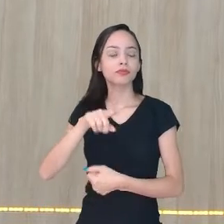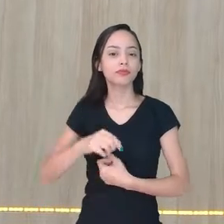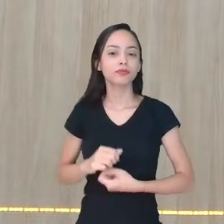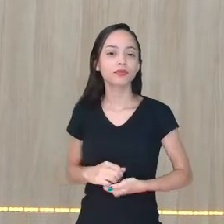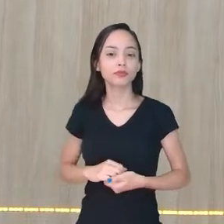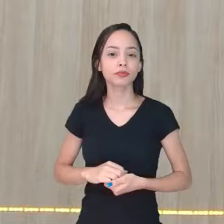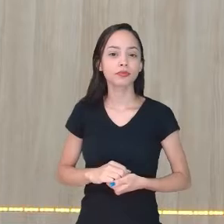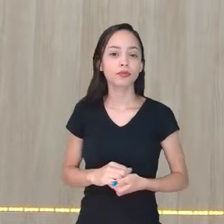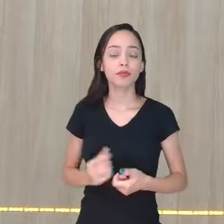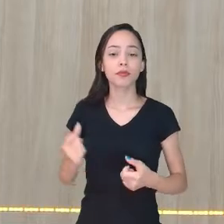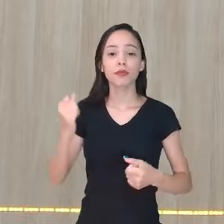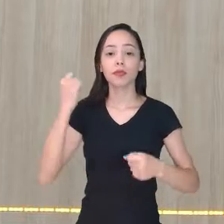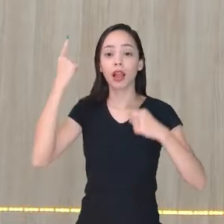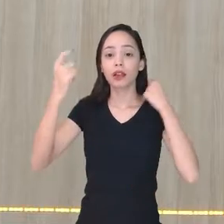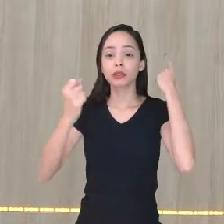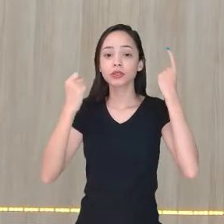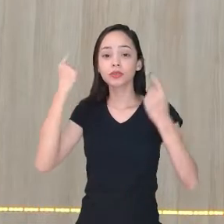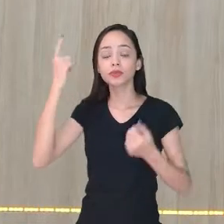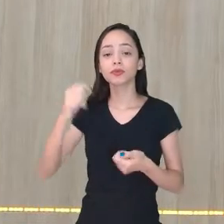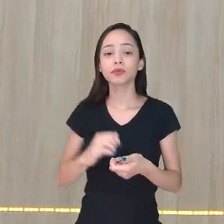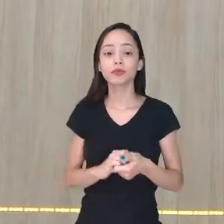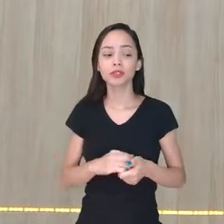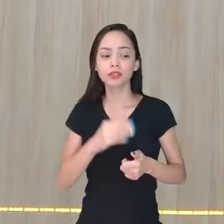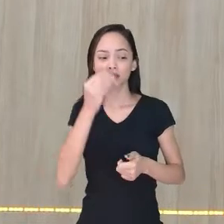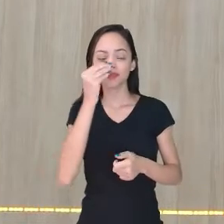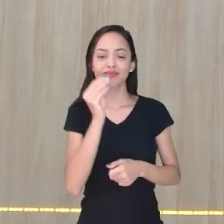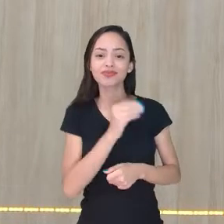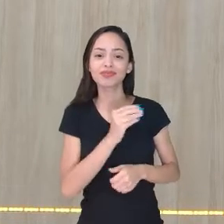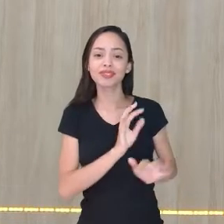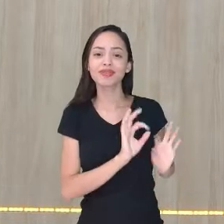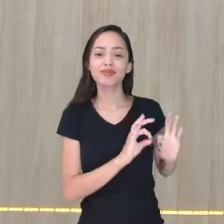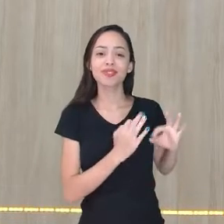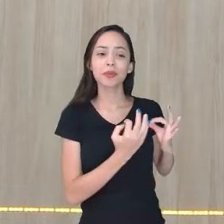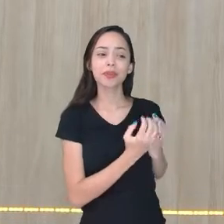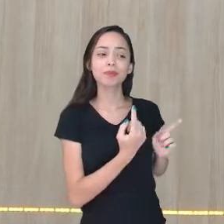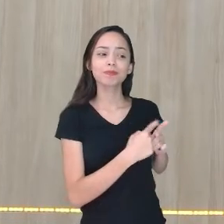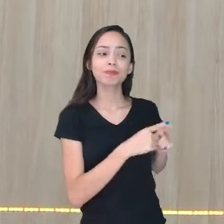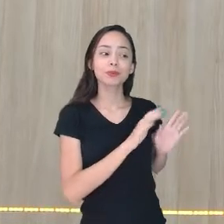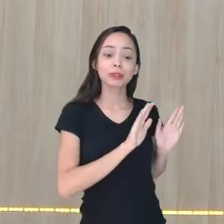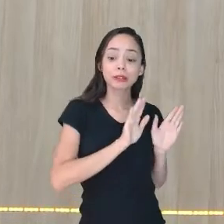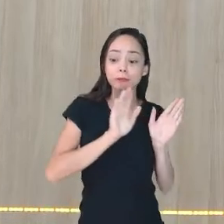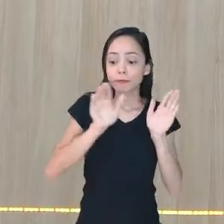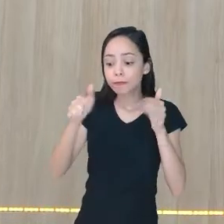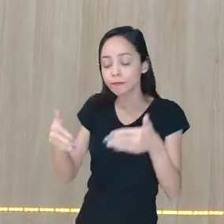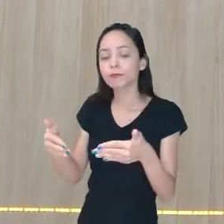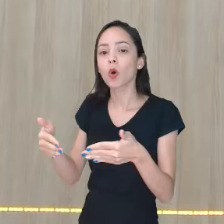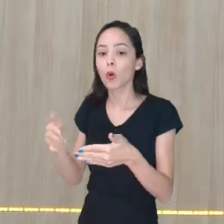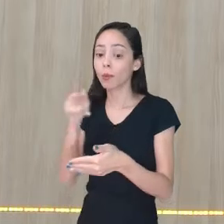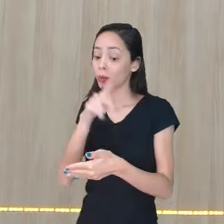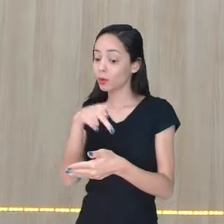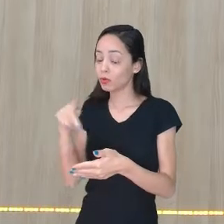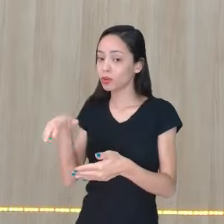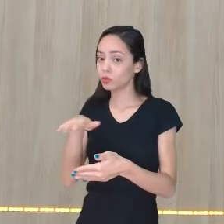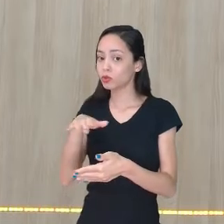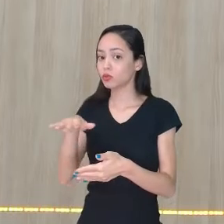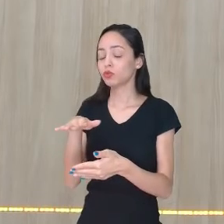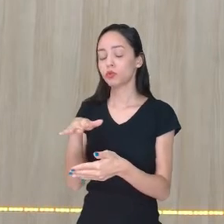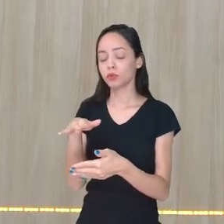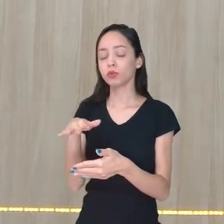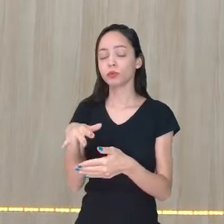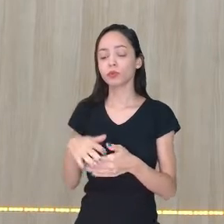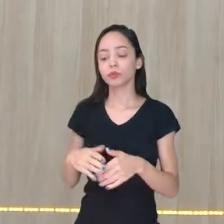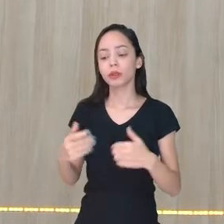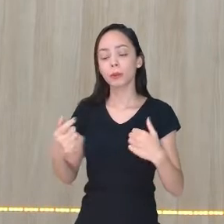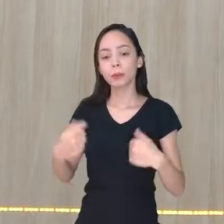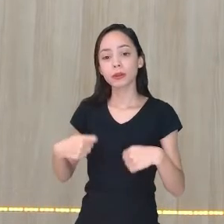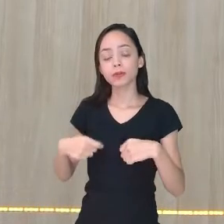a família em casa, depois de um dia de trabalho, mas é bem importante esse foco que vocês têm, de poder contribuir cada vez